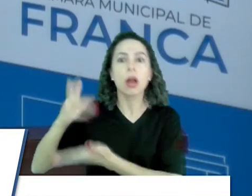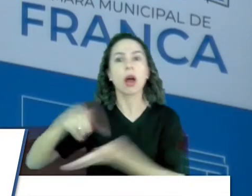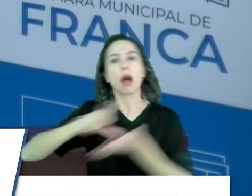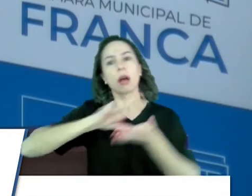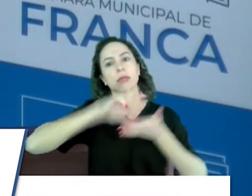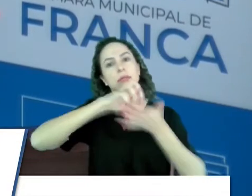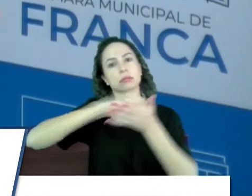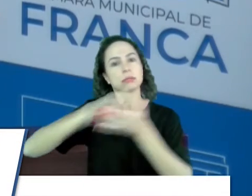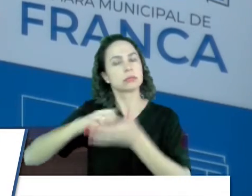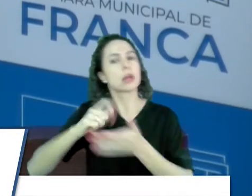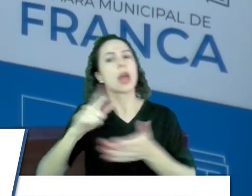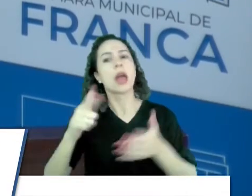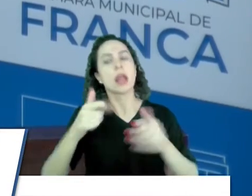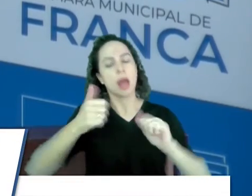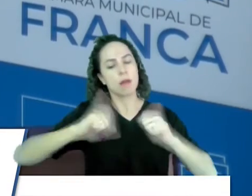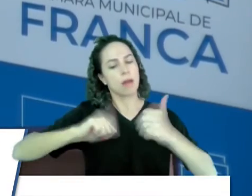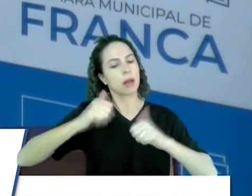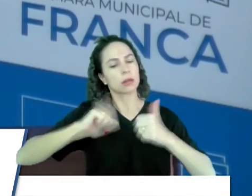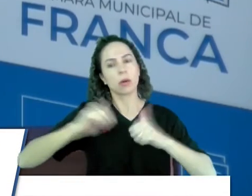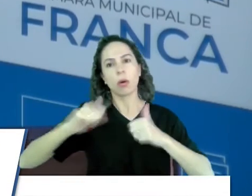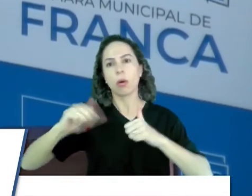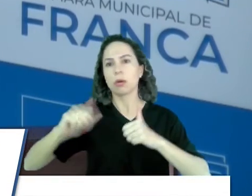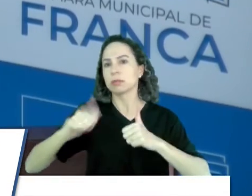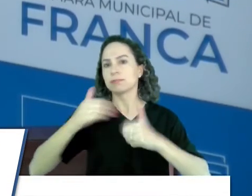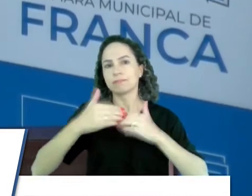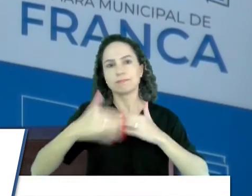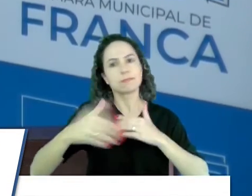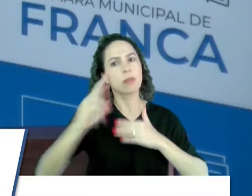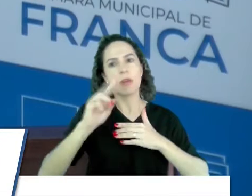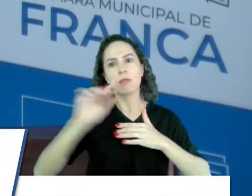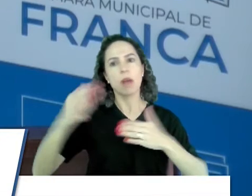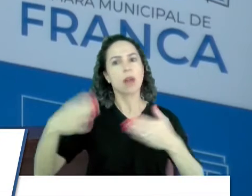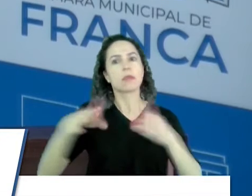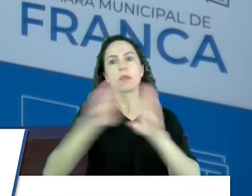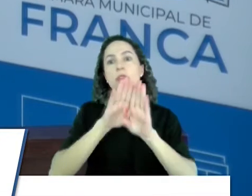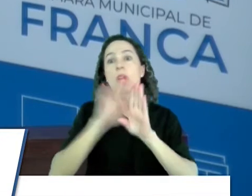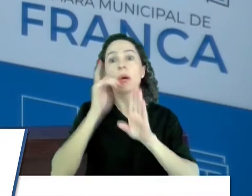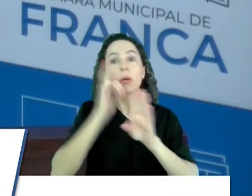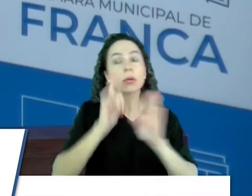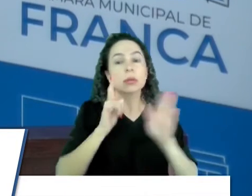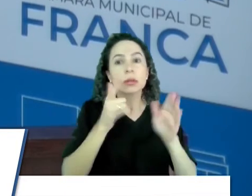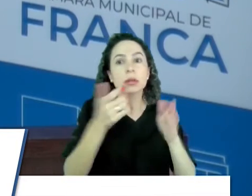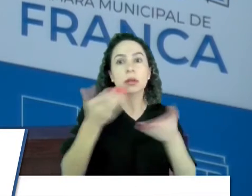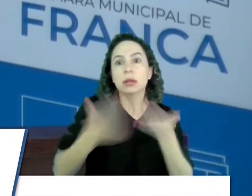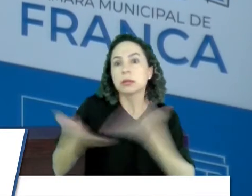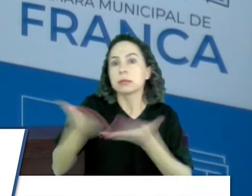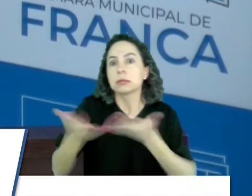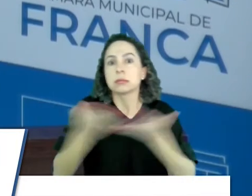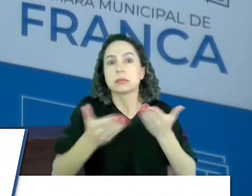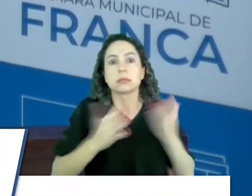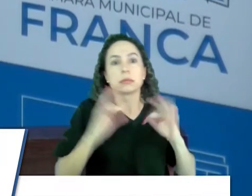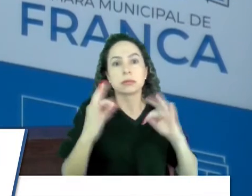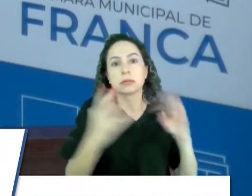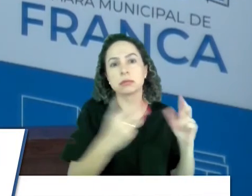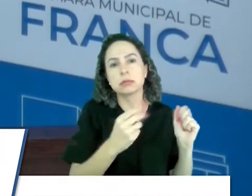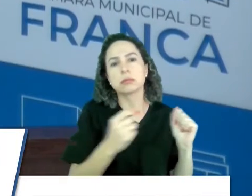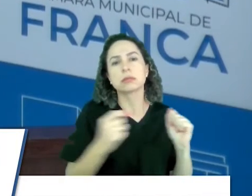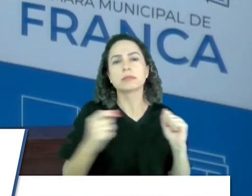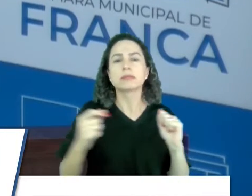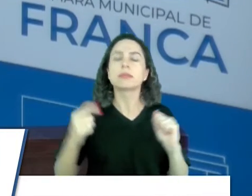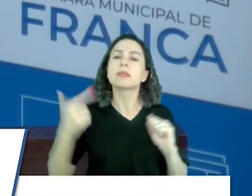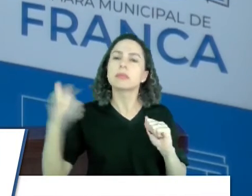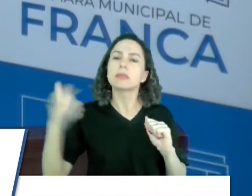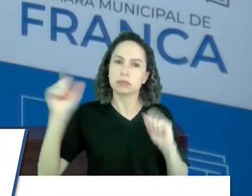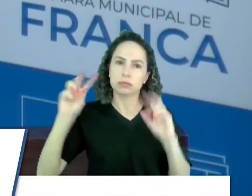fez uma análise e viu que vai ter que fechar para honrar tudo que ele se comprometeu. Uma outra coisa, presidente, que